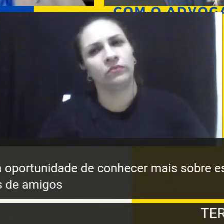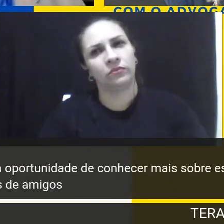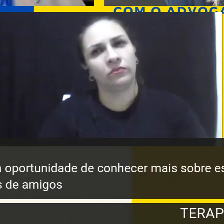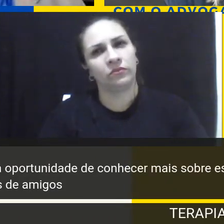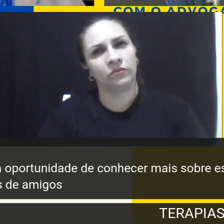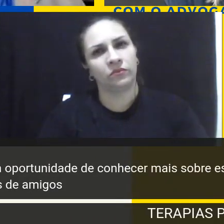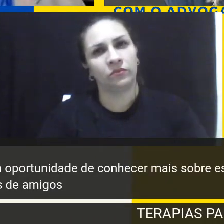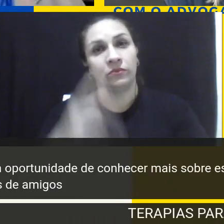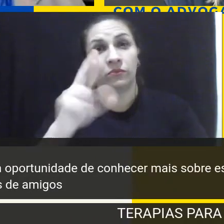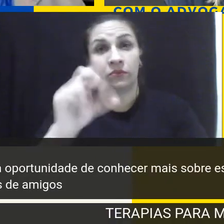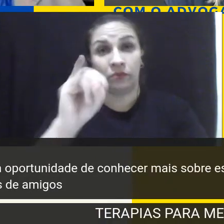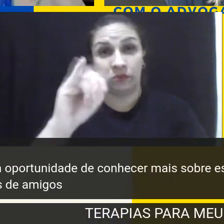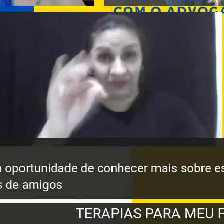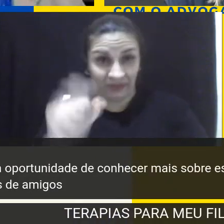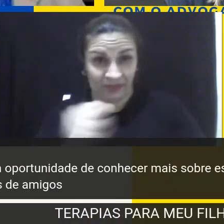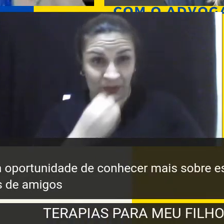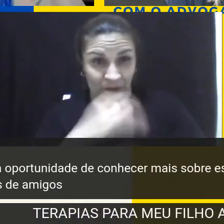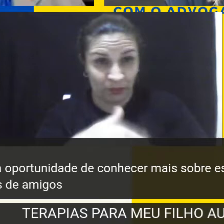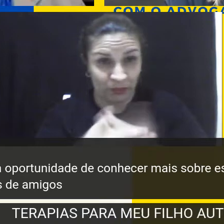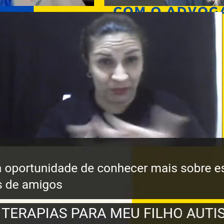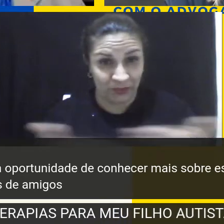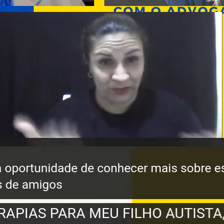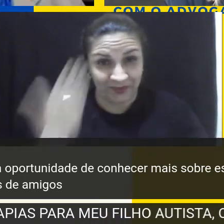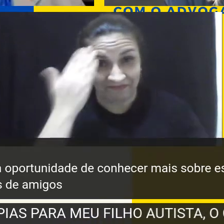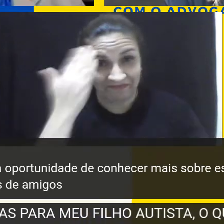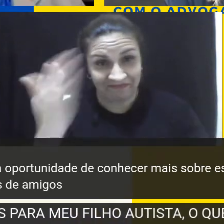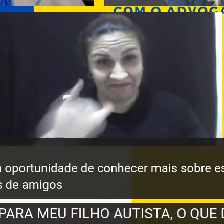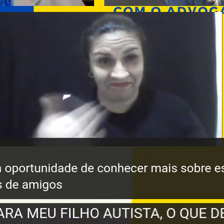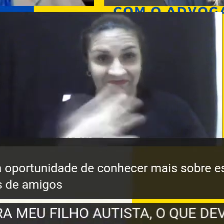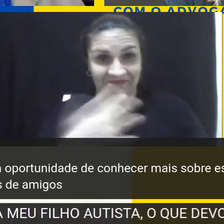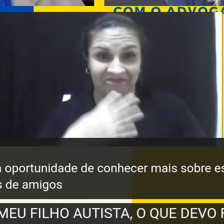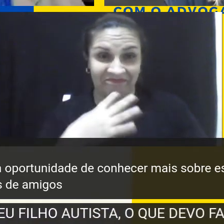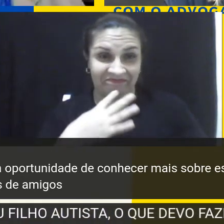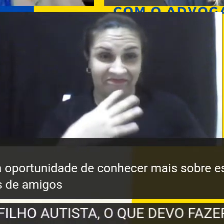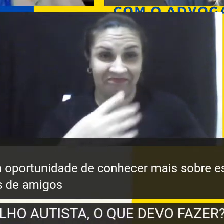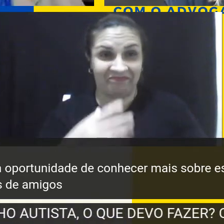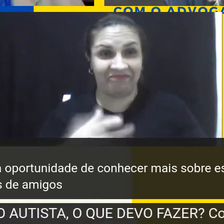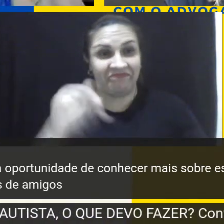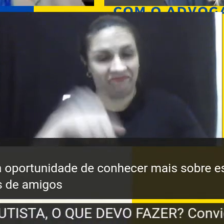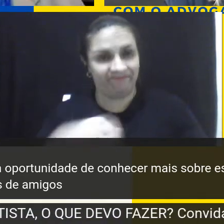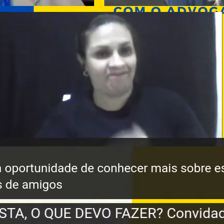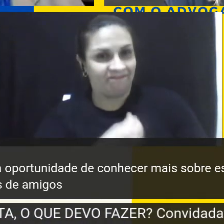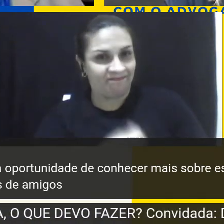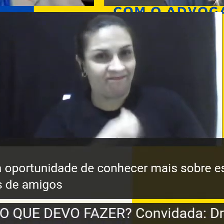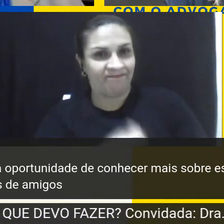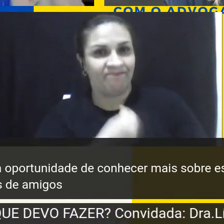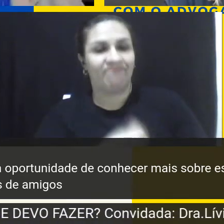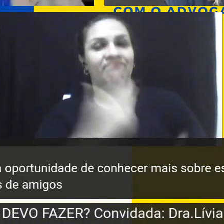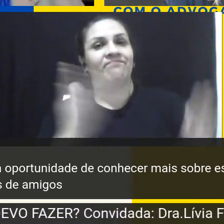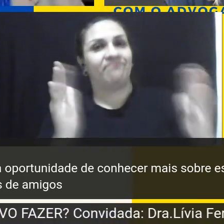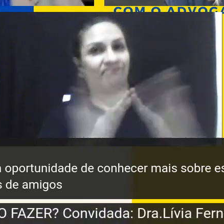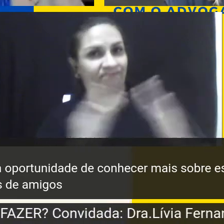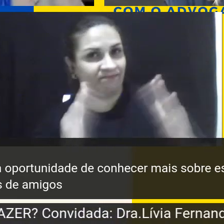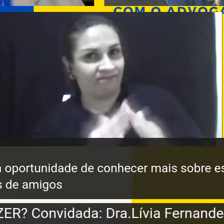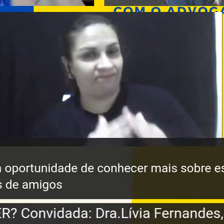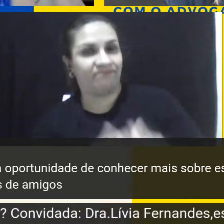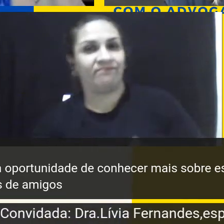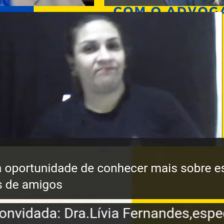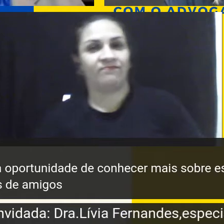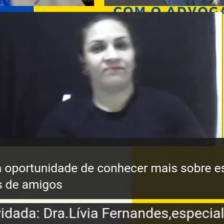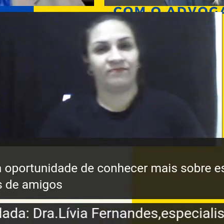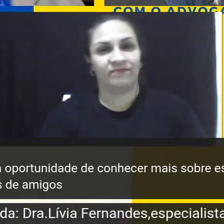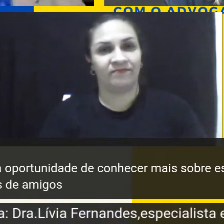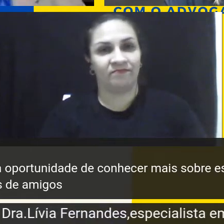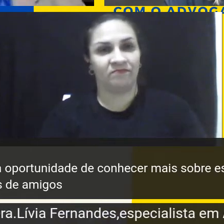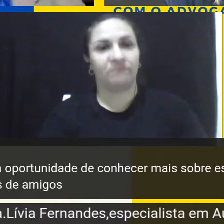Rita Fernandes, boa noite, agradecendo a oportunidade de conhecer mais sobre esta realidade presente em muitos lares de amigos.